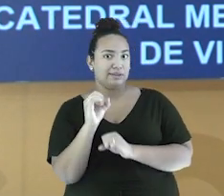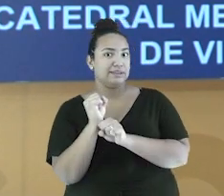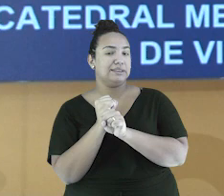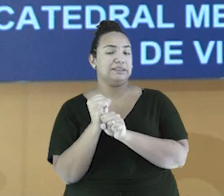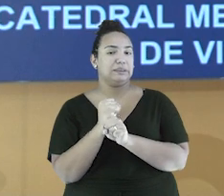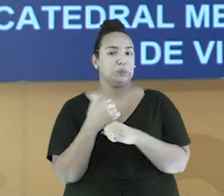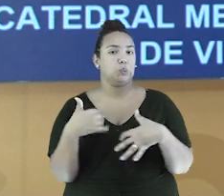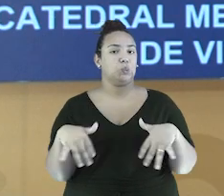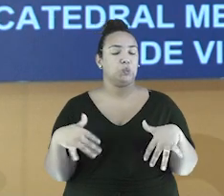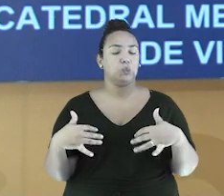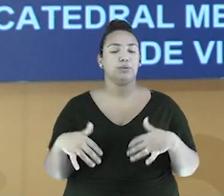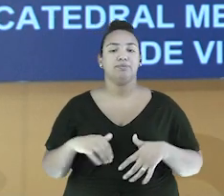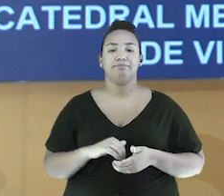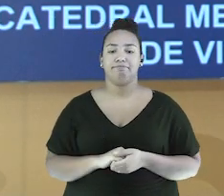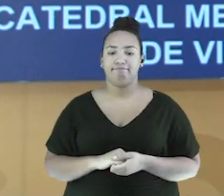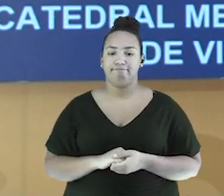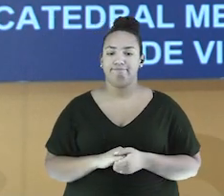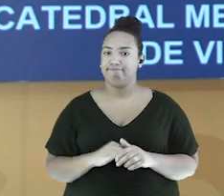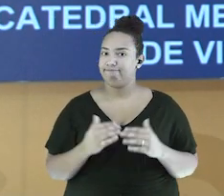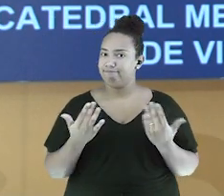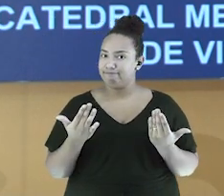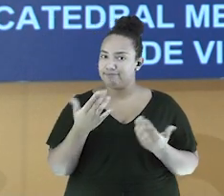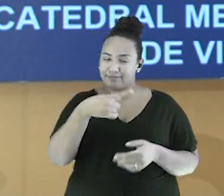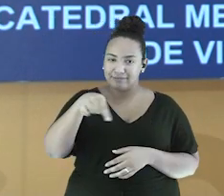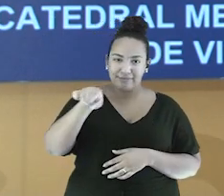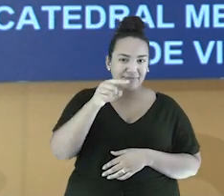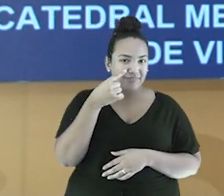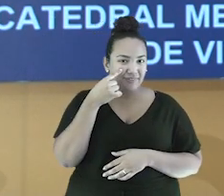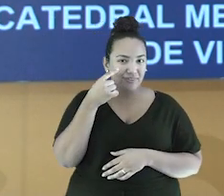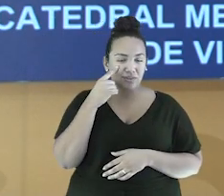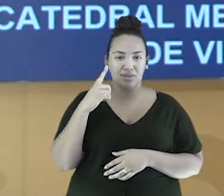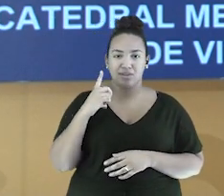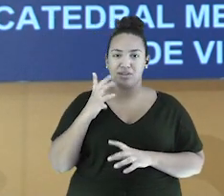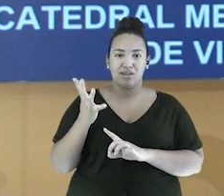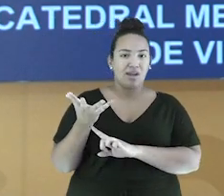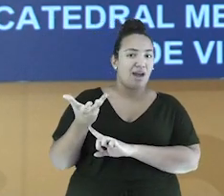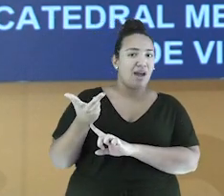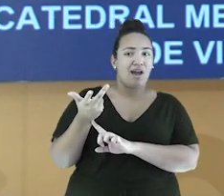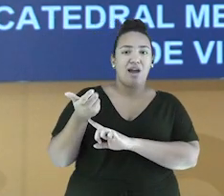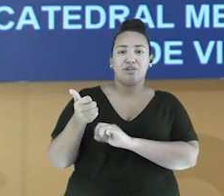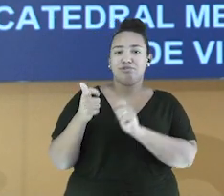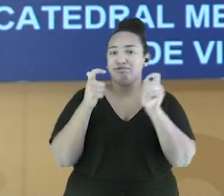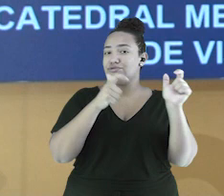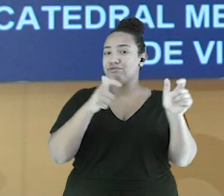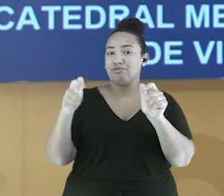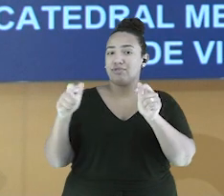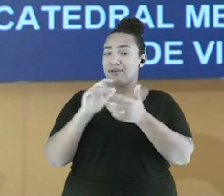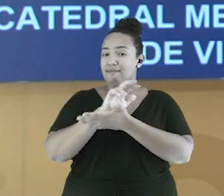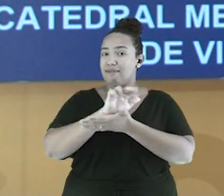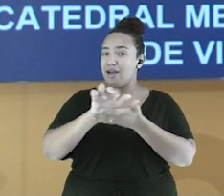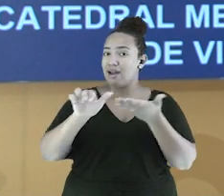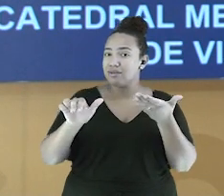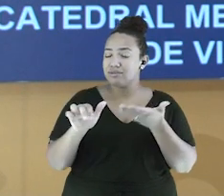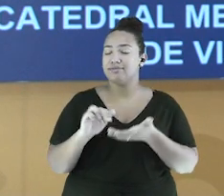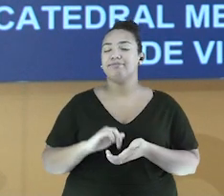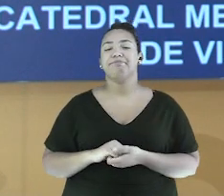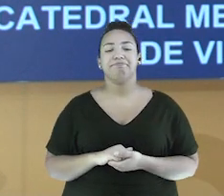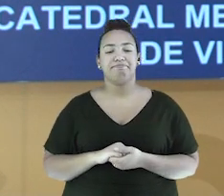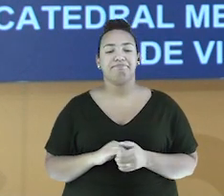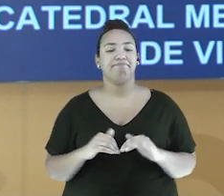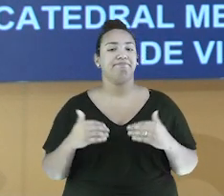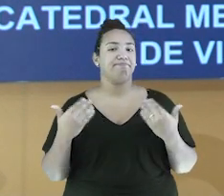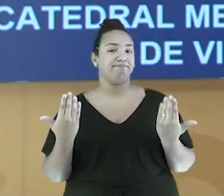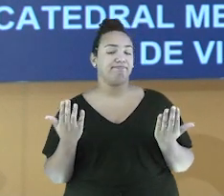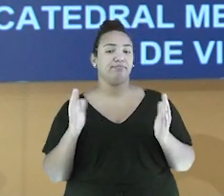anos. Vocês estão vendo como é que existe arte onde menos podemos esperar? Mas